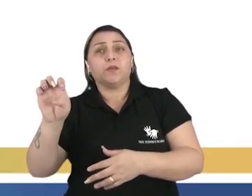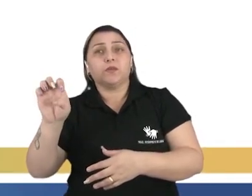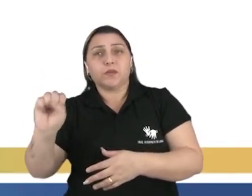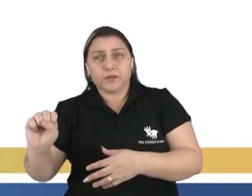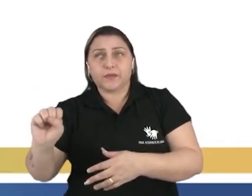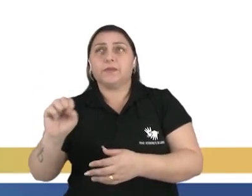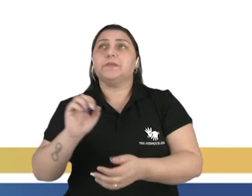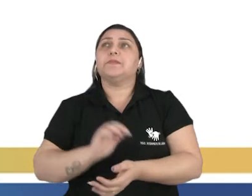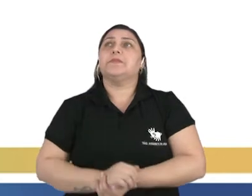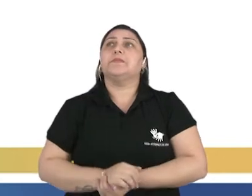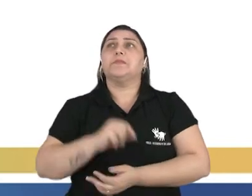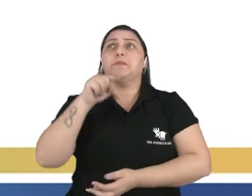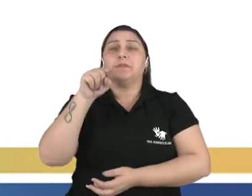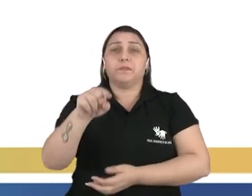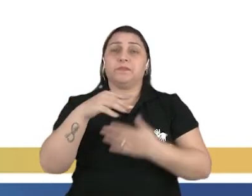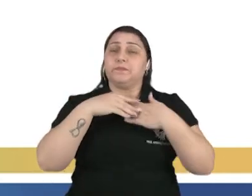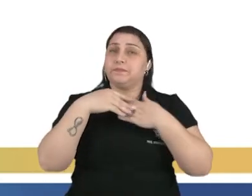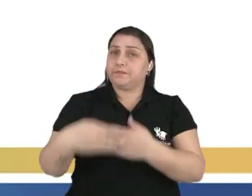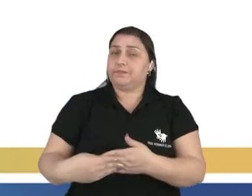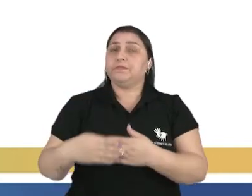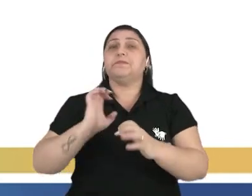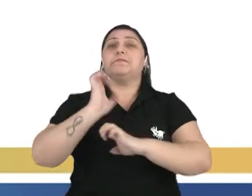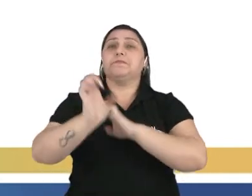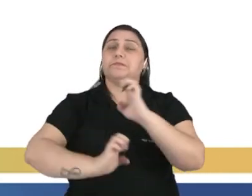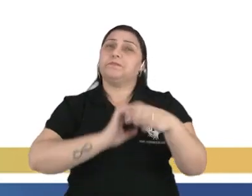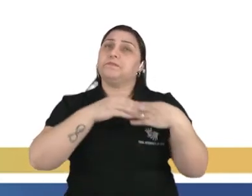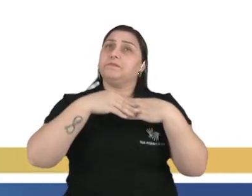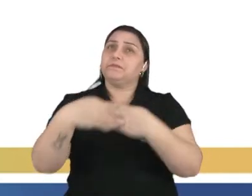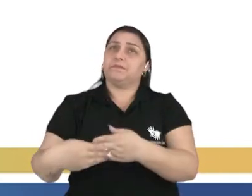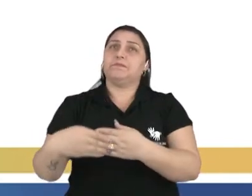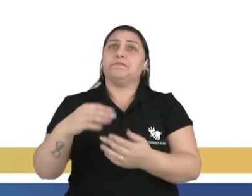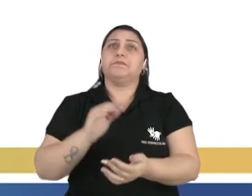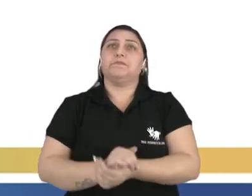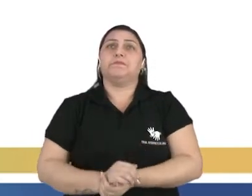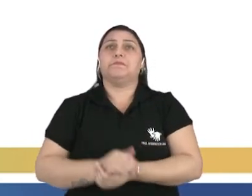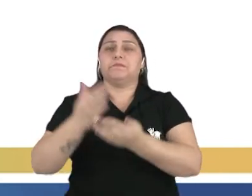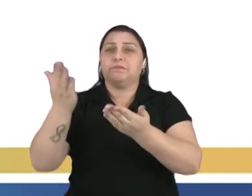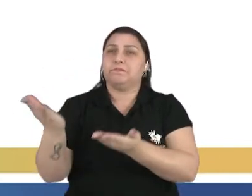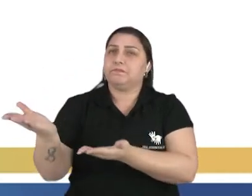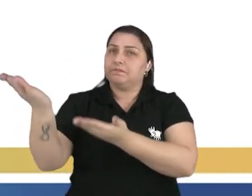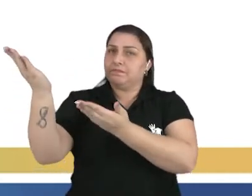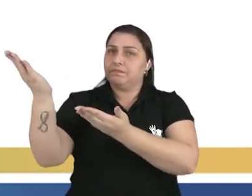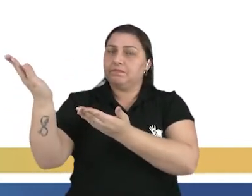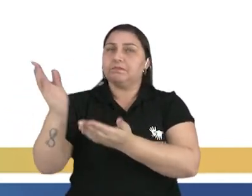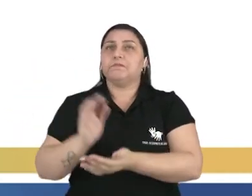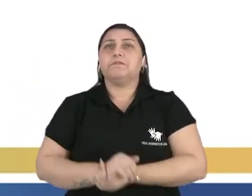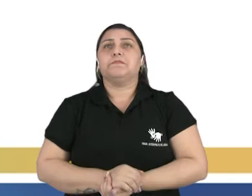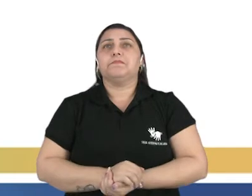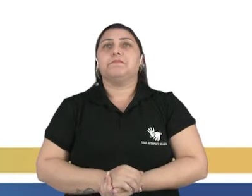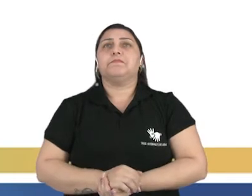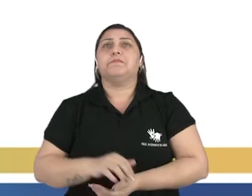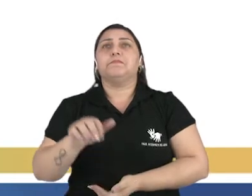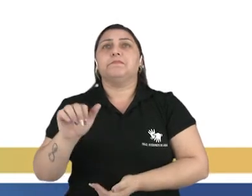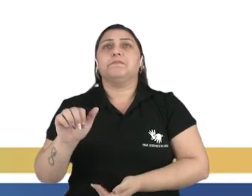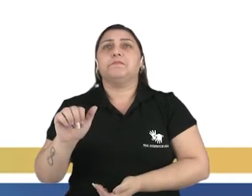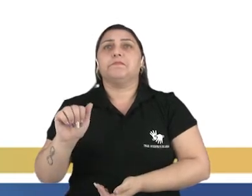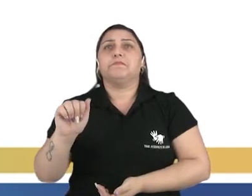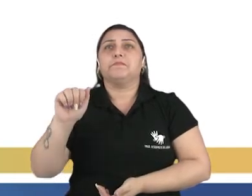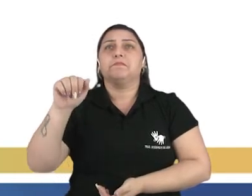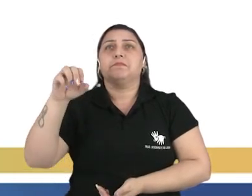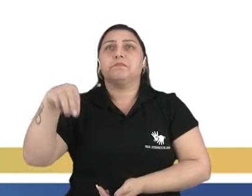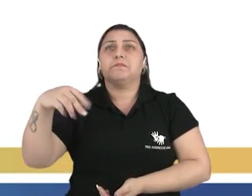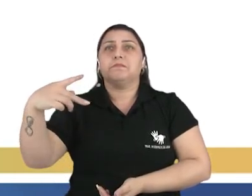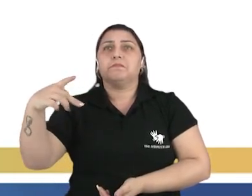isso, pessoal. É você mandar o elétron para lá. E aí, em homenagem, né, a André-Marie